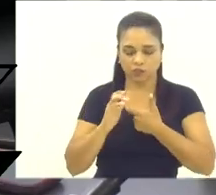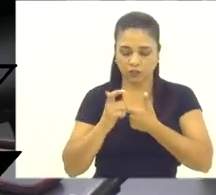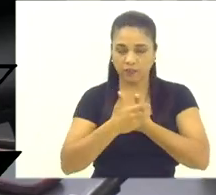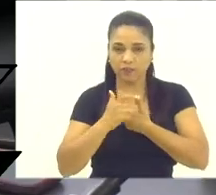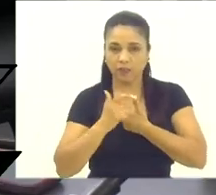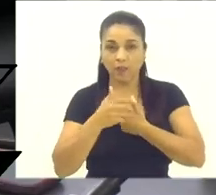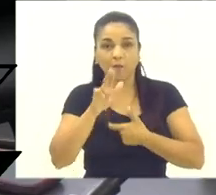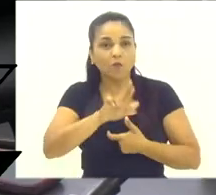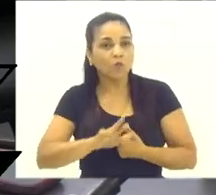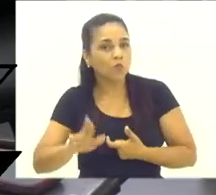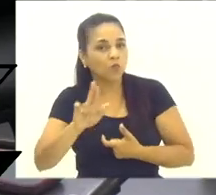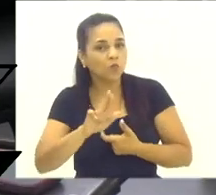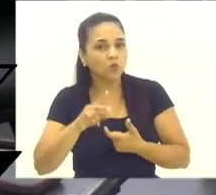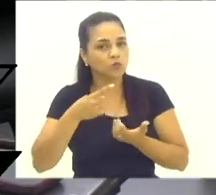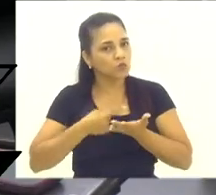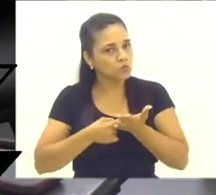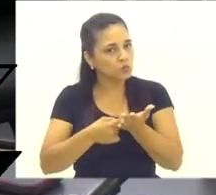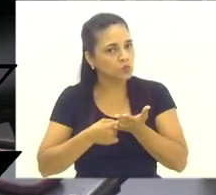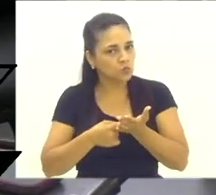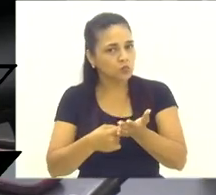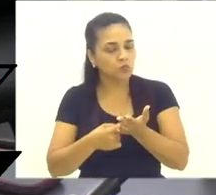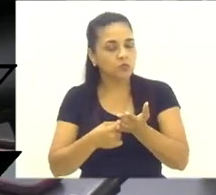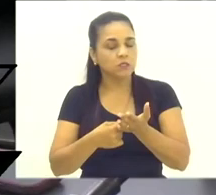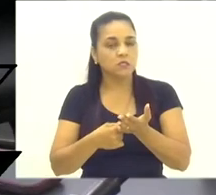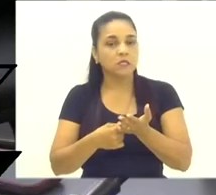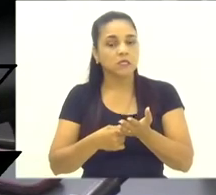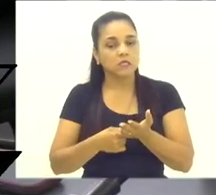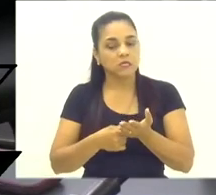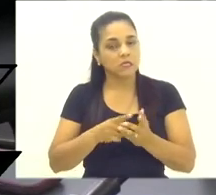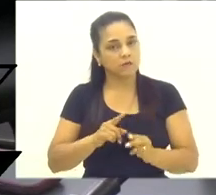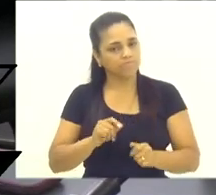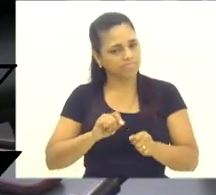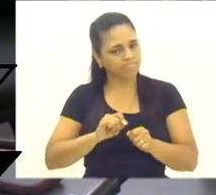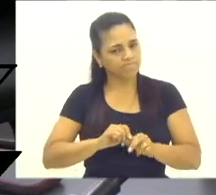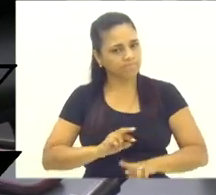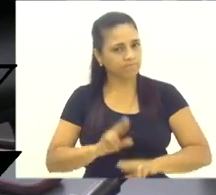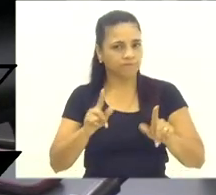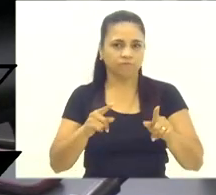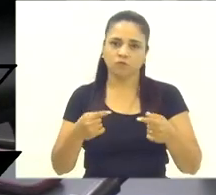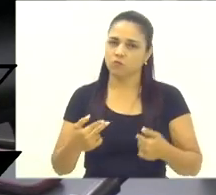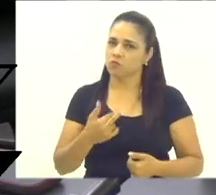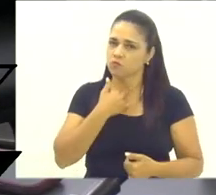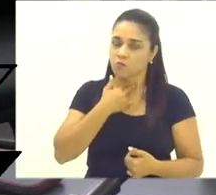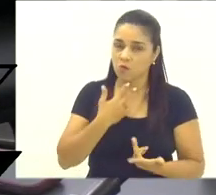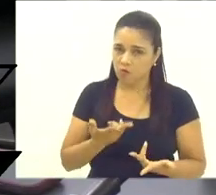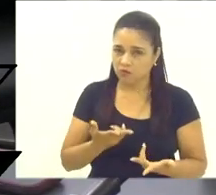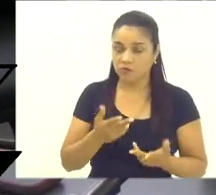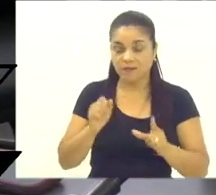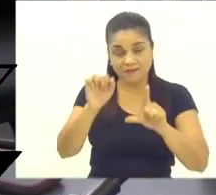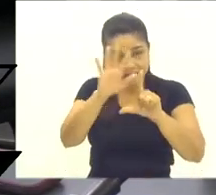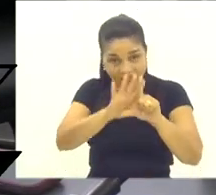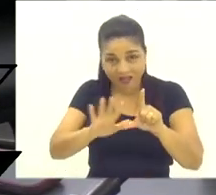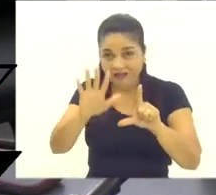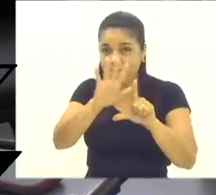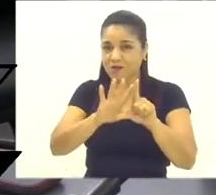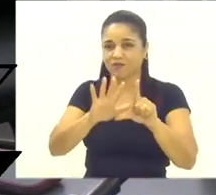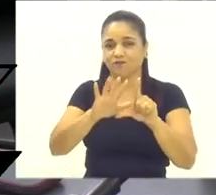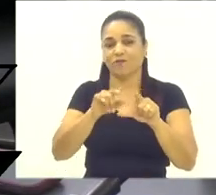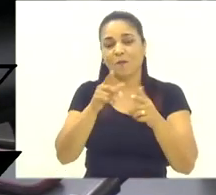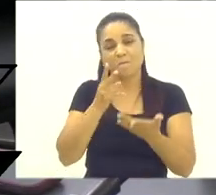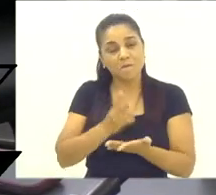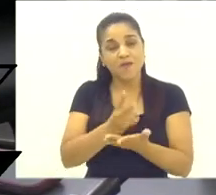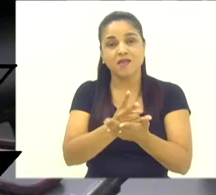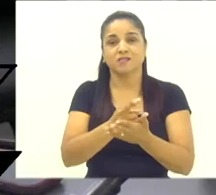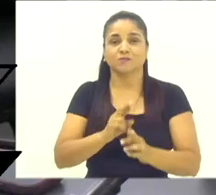tudo mais e não Não façam essa distinção mas são as próprias plataformas mesmas que fazem essas